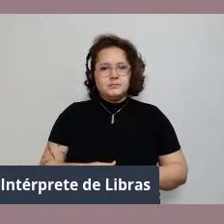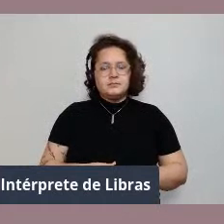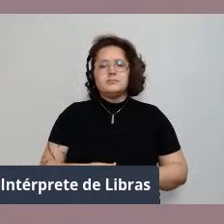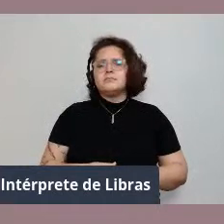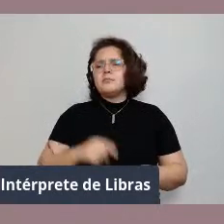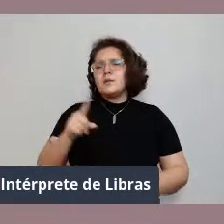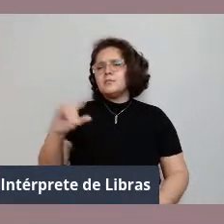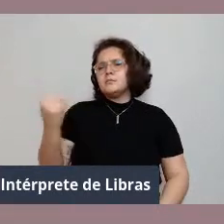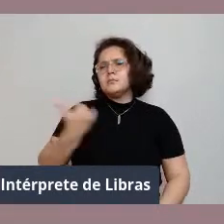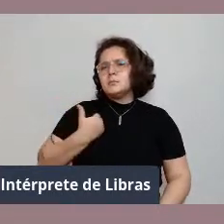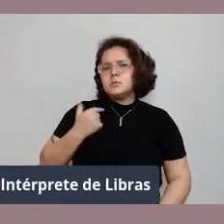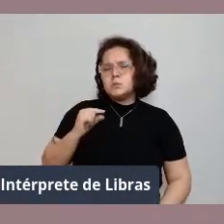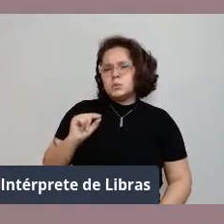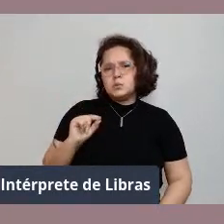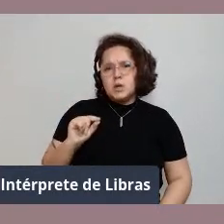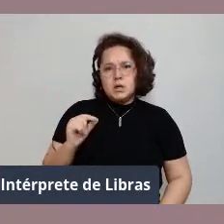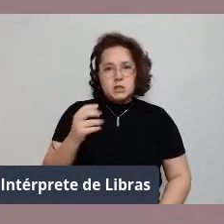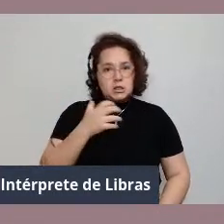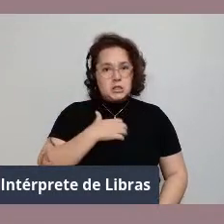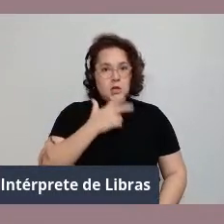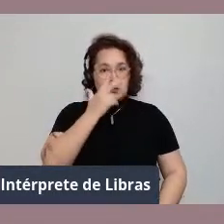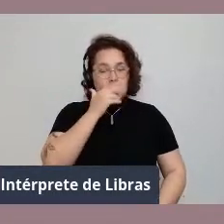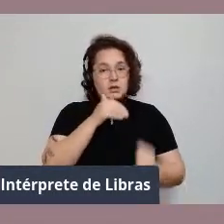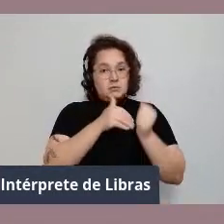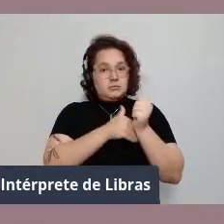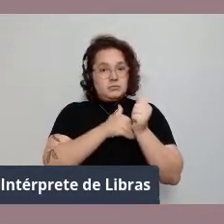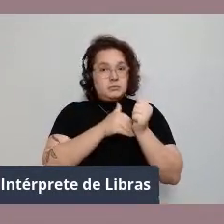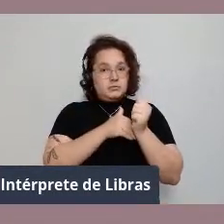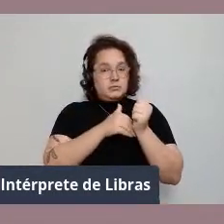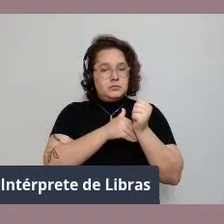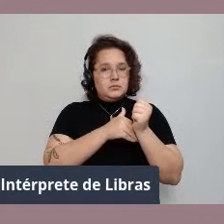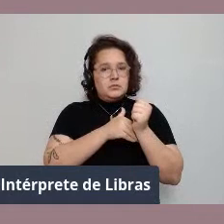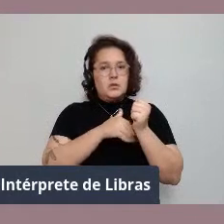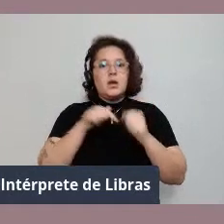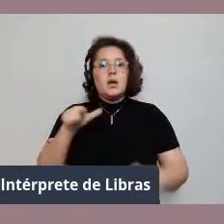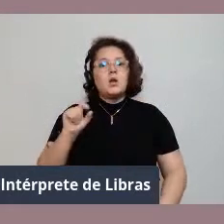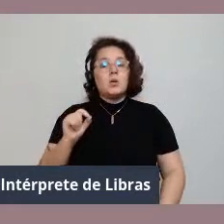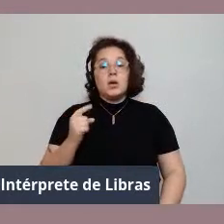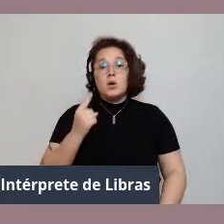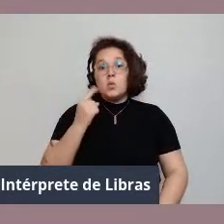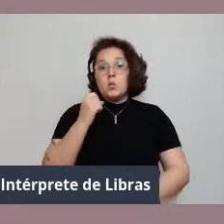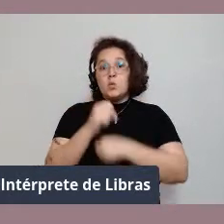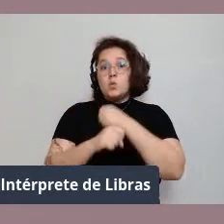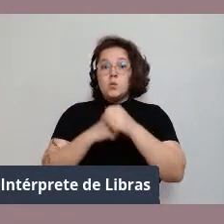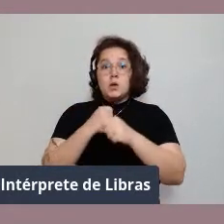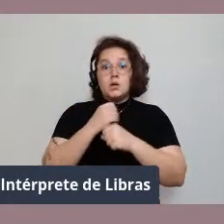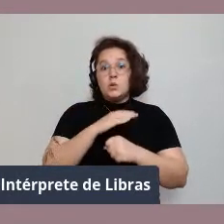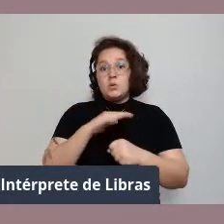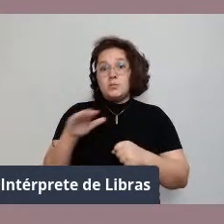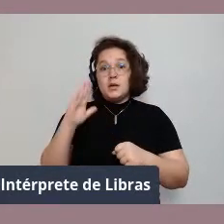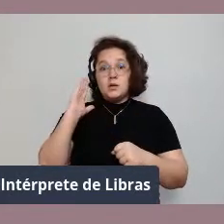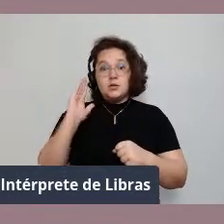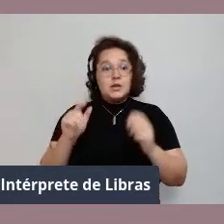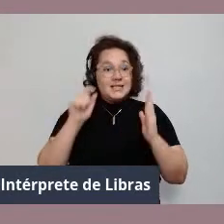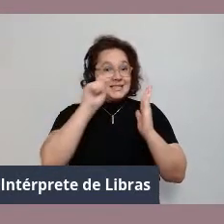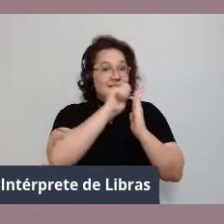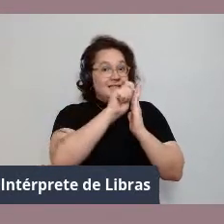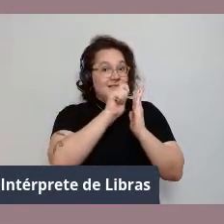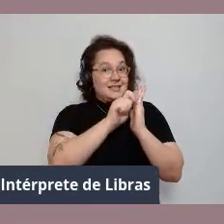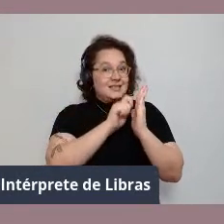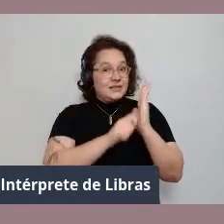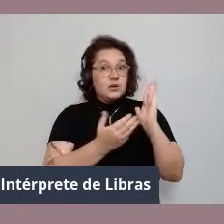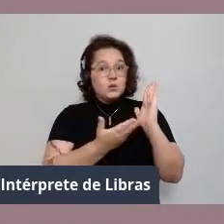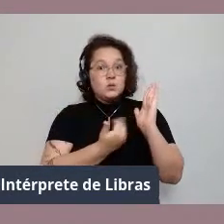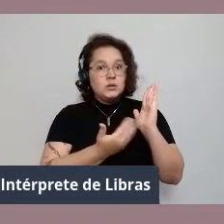dizer, quase em tom de confidência, que estava há um ano e meio escrevendo um livro e